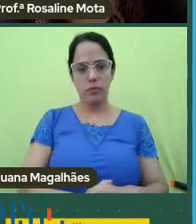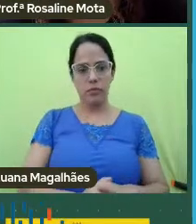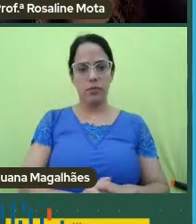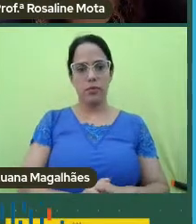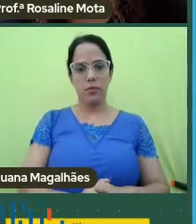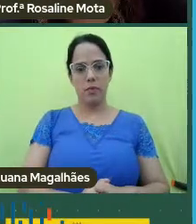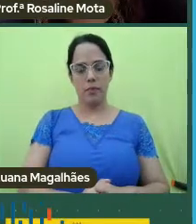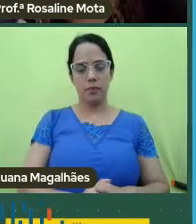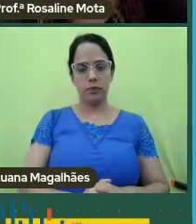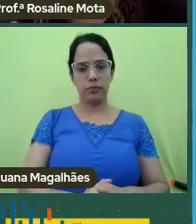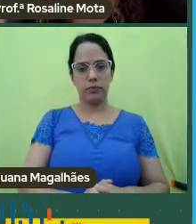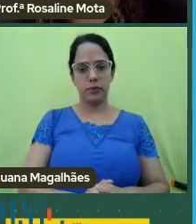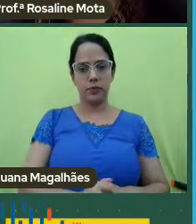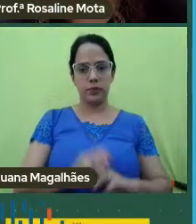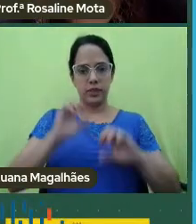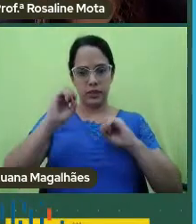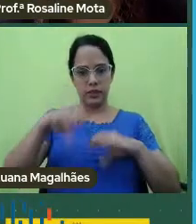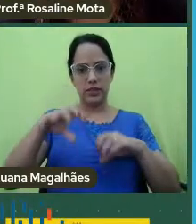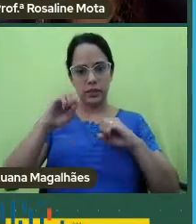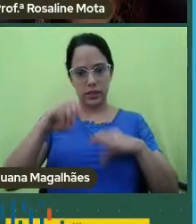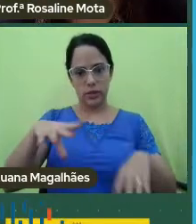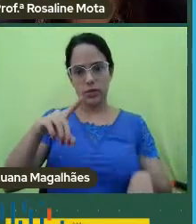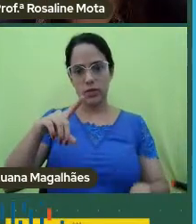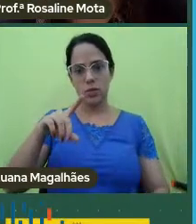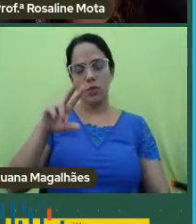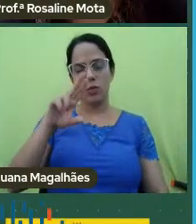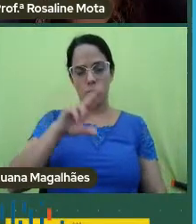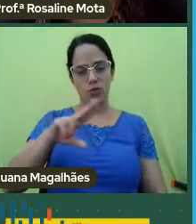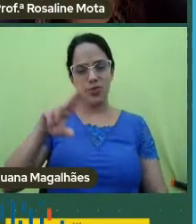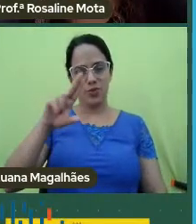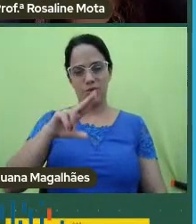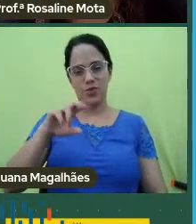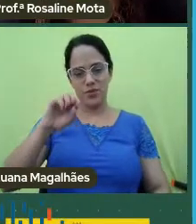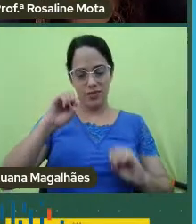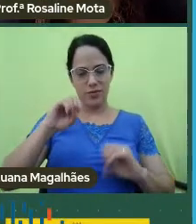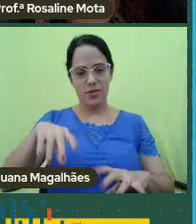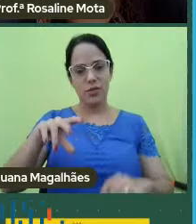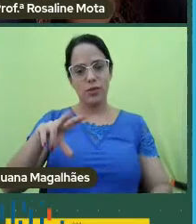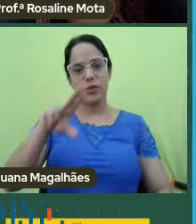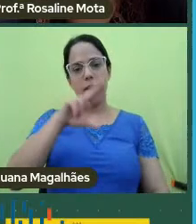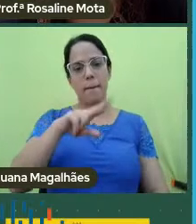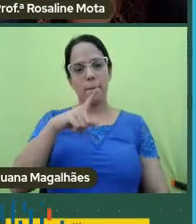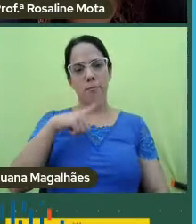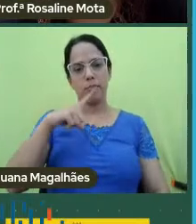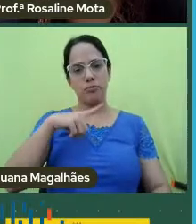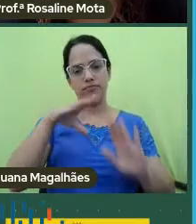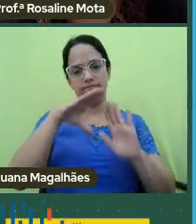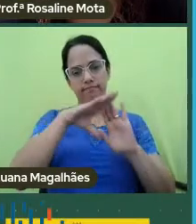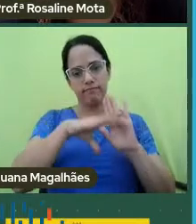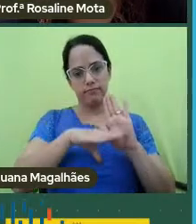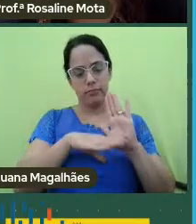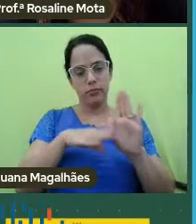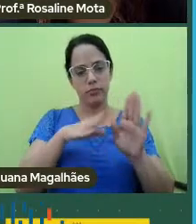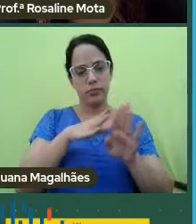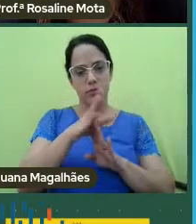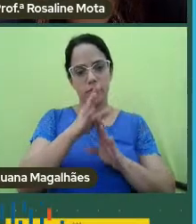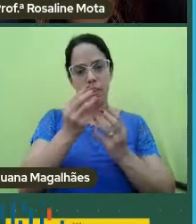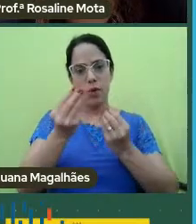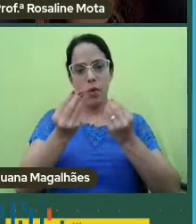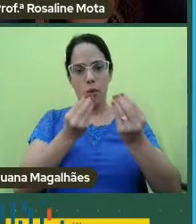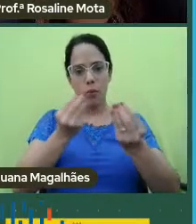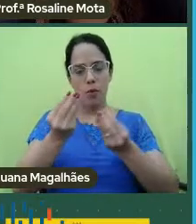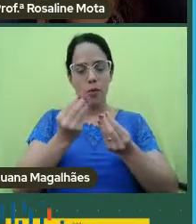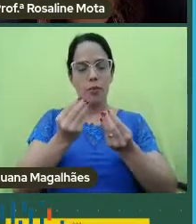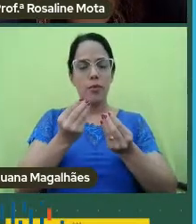os hospitais de ensino, no caso, os hospitais universitários, a EBSER tem um manual de diretrizes e boas práticas para gestão